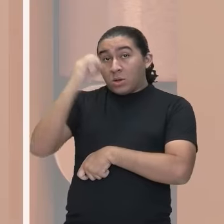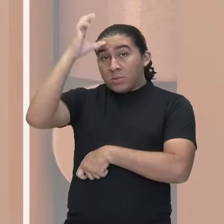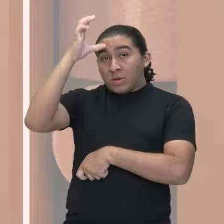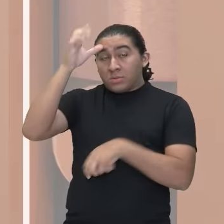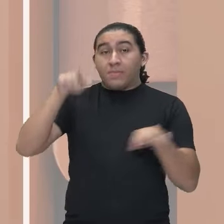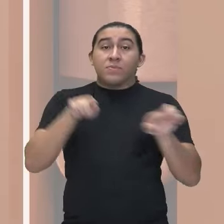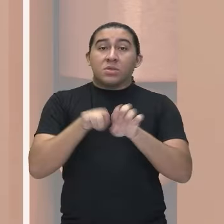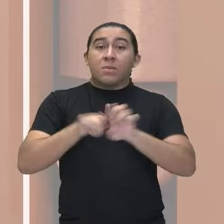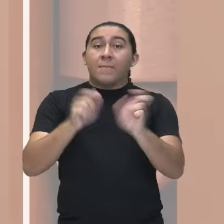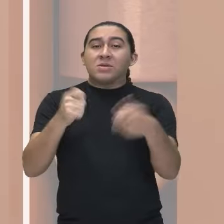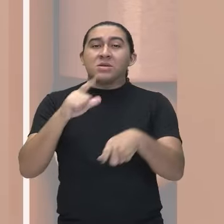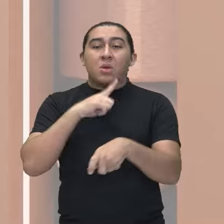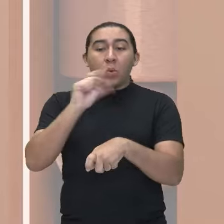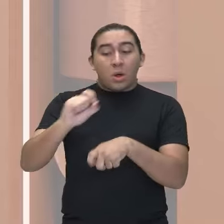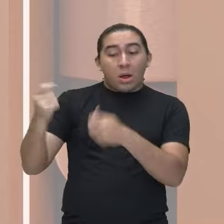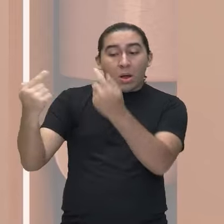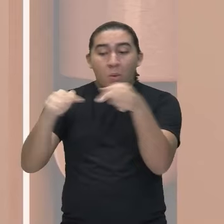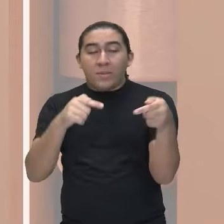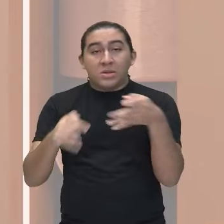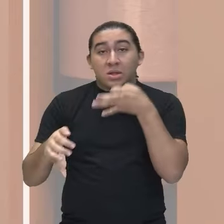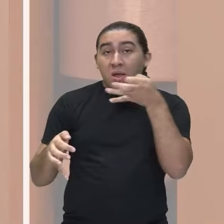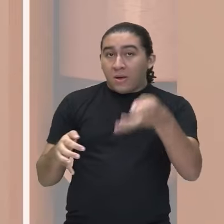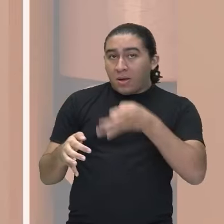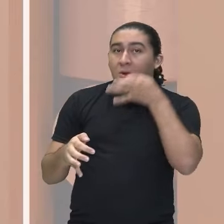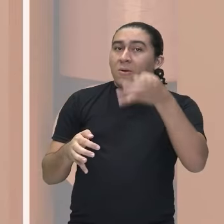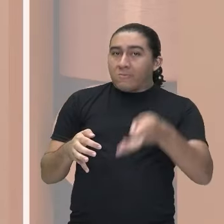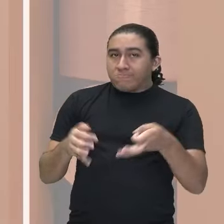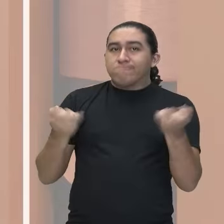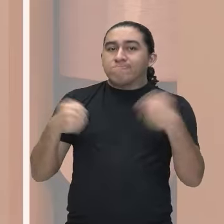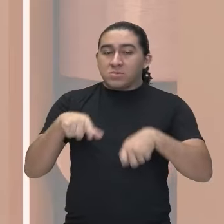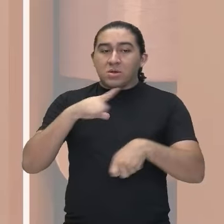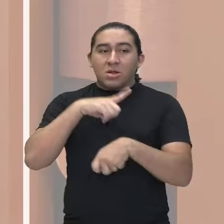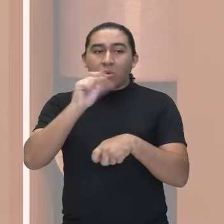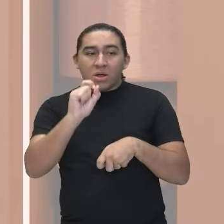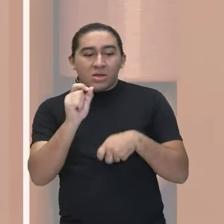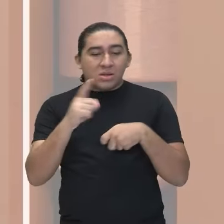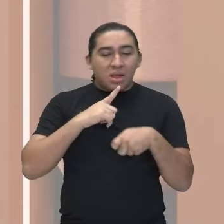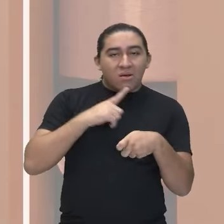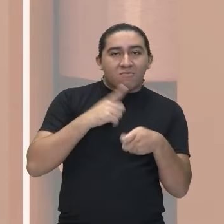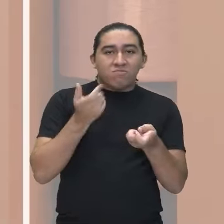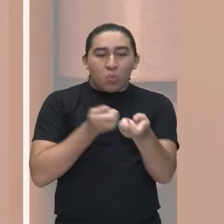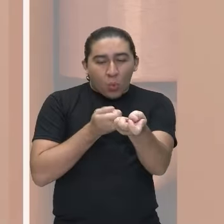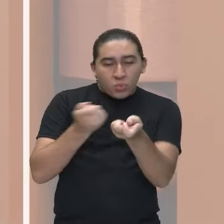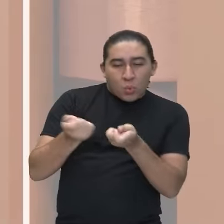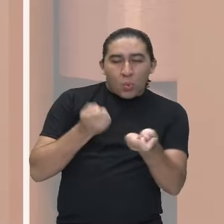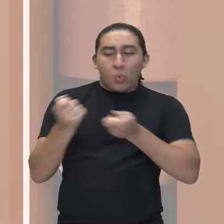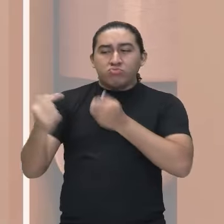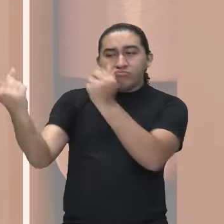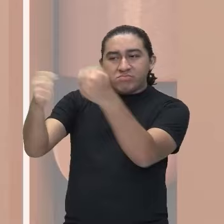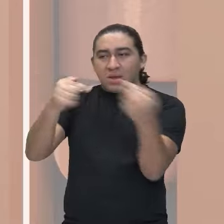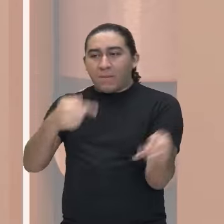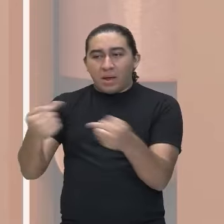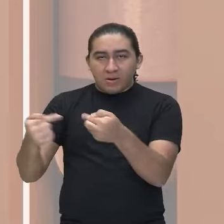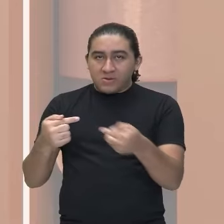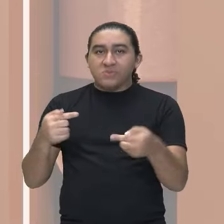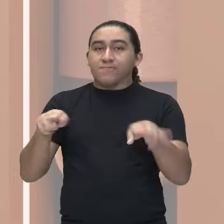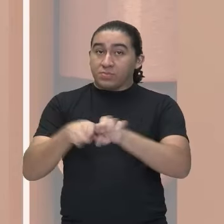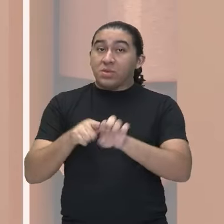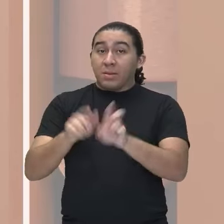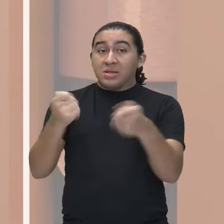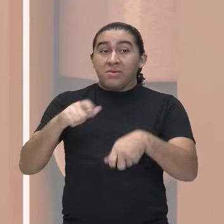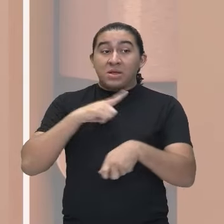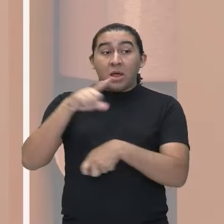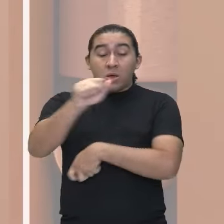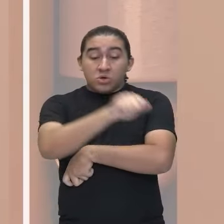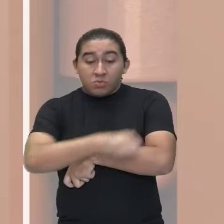precisava argumentar, né? Eu precisava ter a dialética, o debate. Eu precisava em